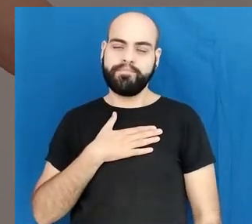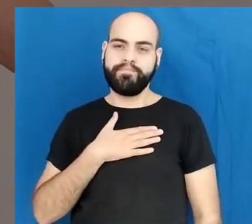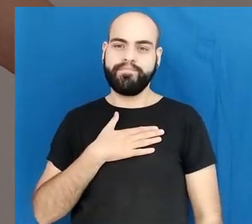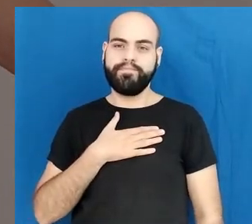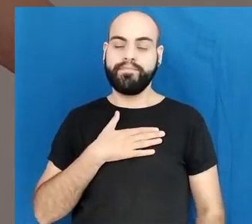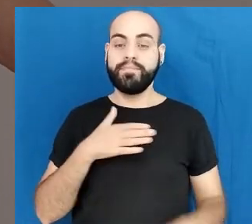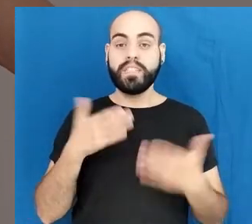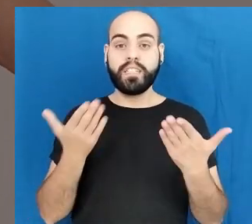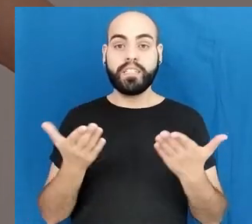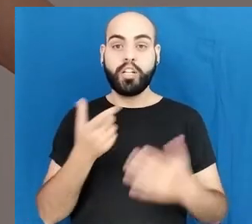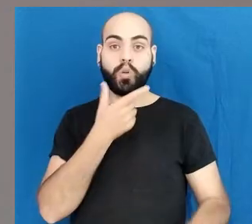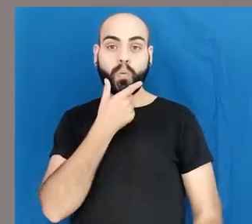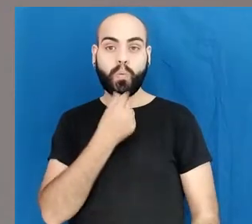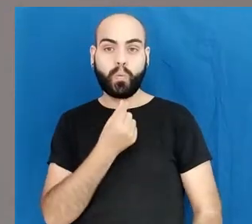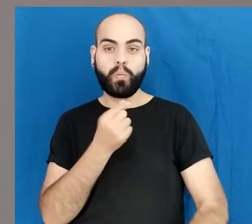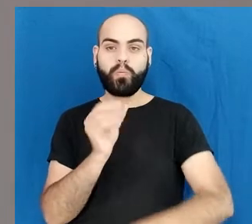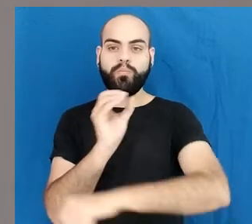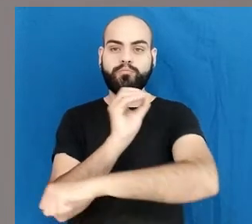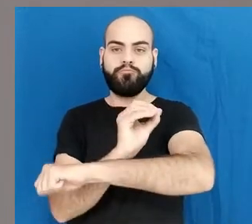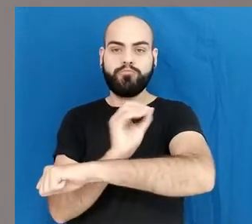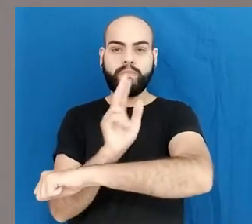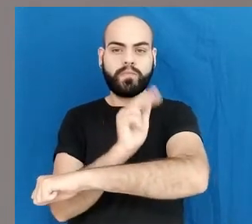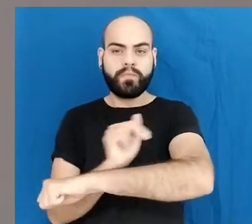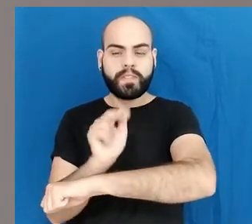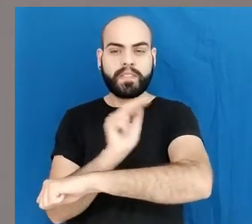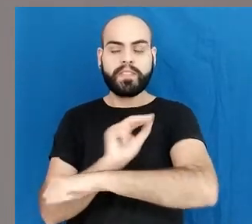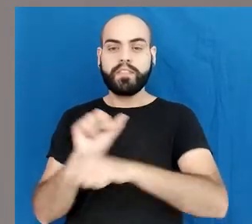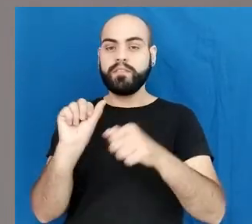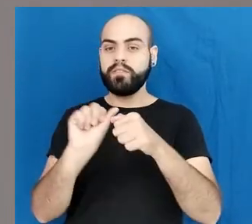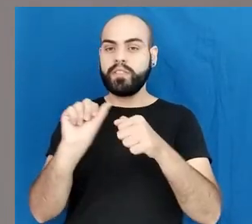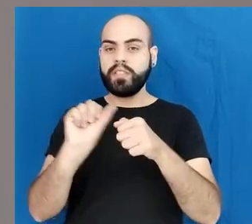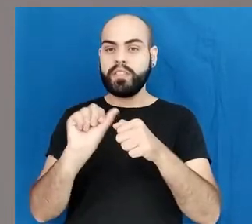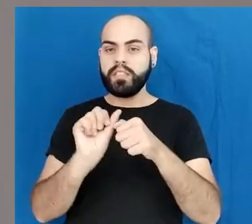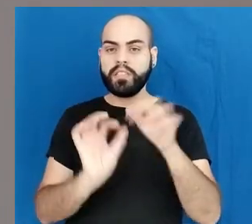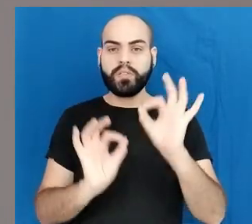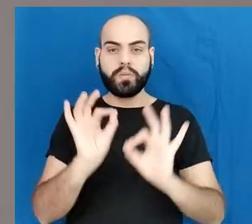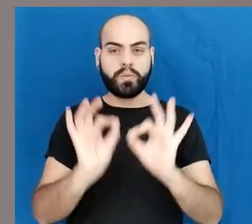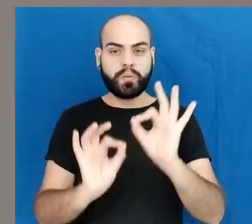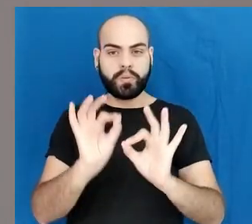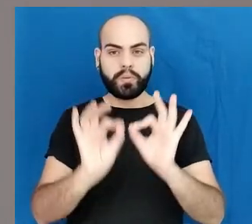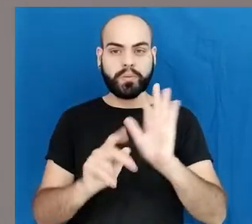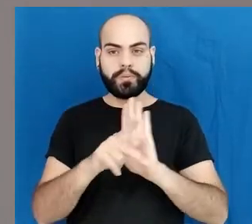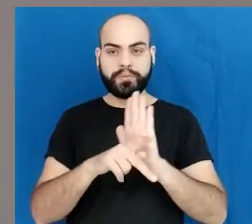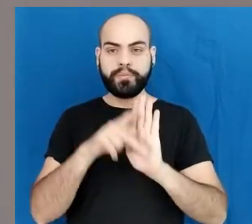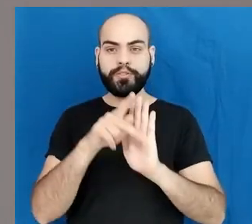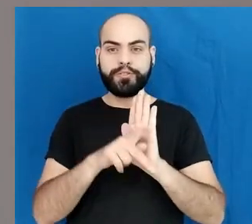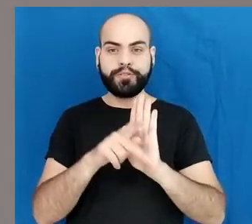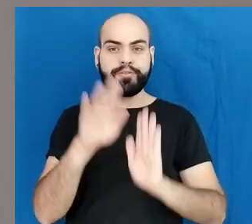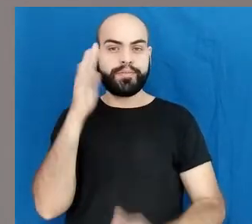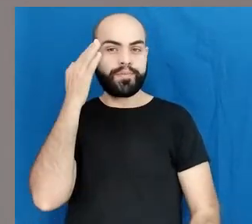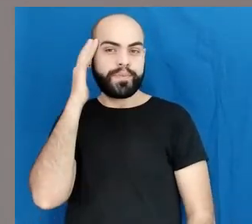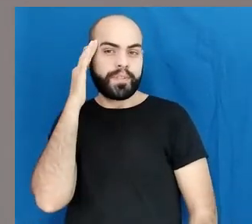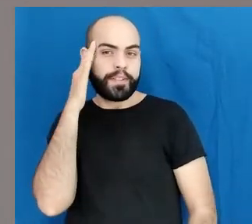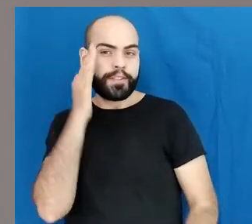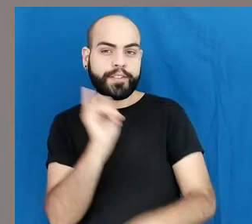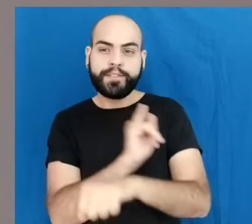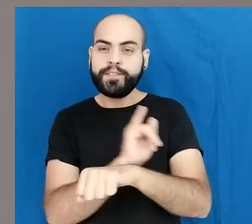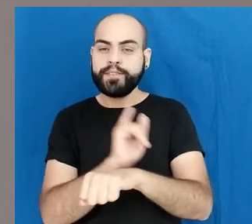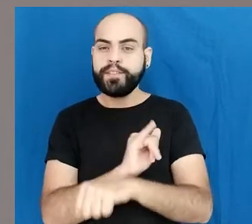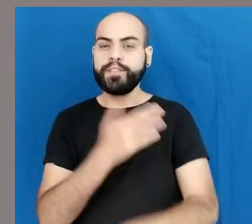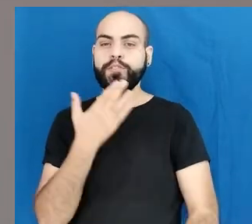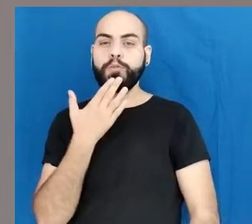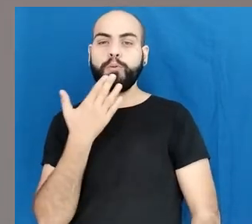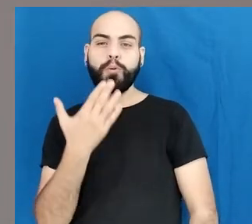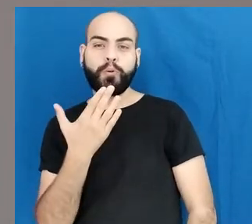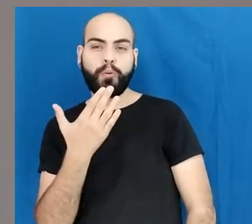foi essa. Então, Oscar Niemeyer, ele fez o desenho entendendo